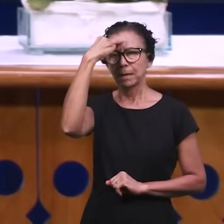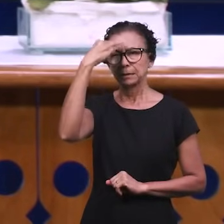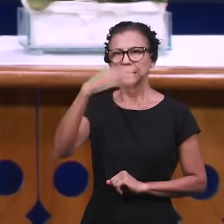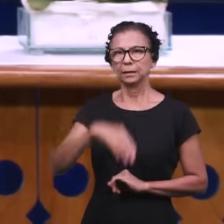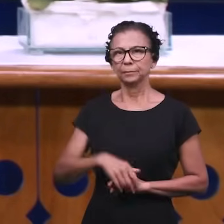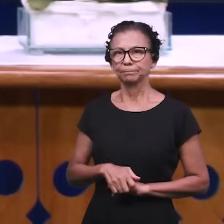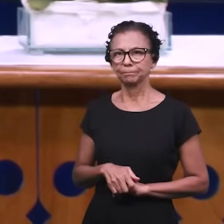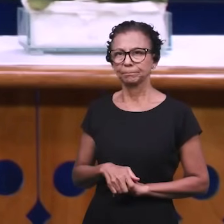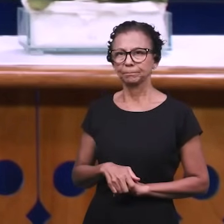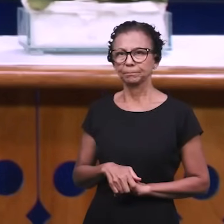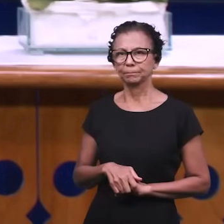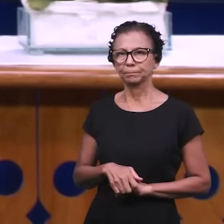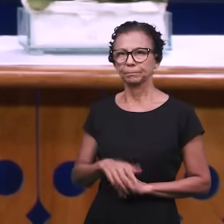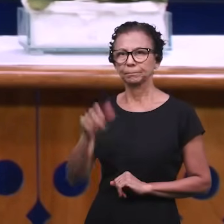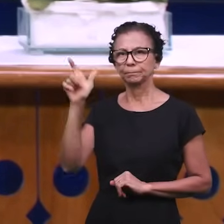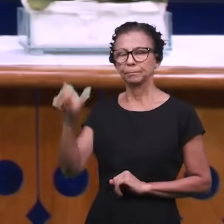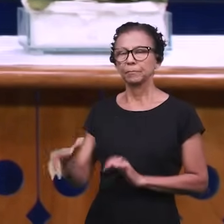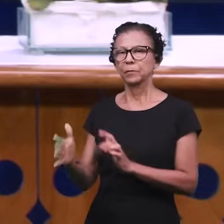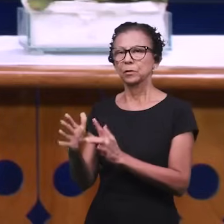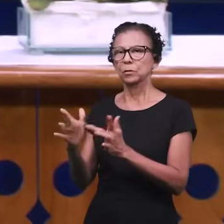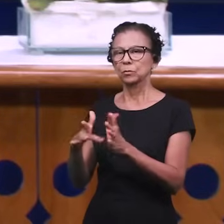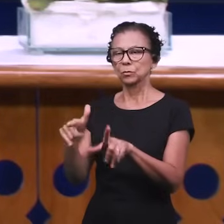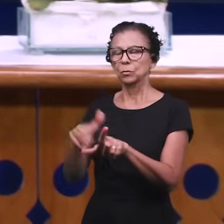Era a semana da Páscoa.